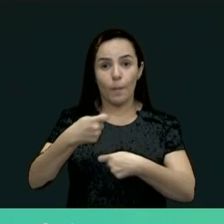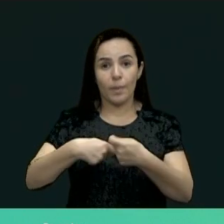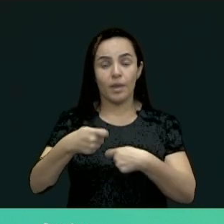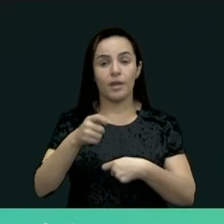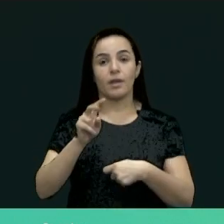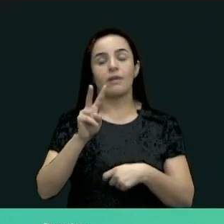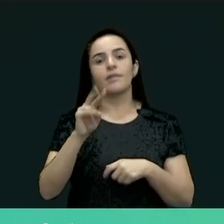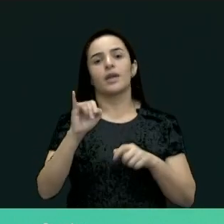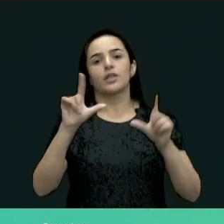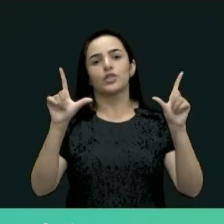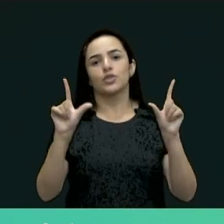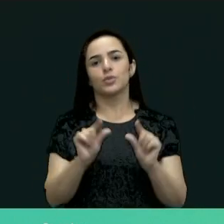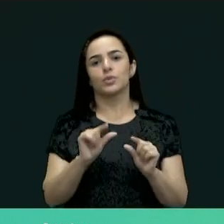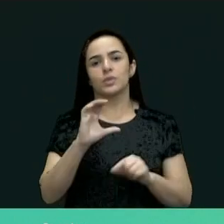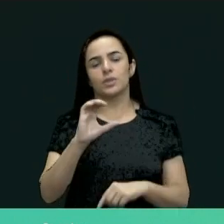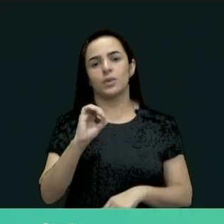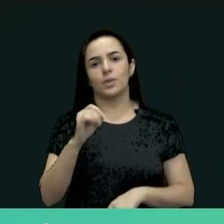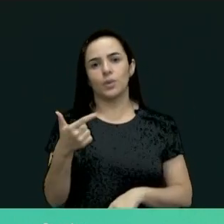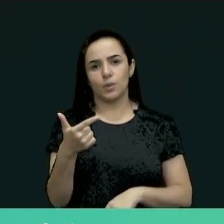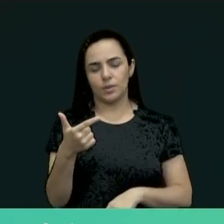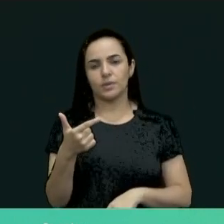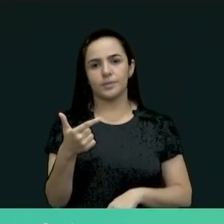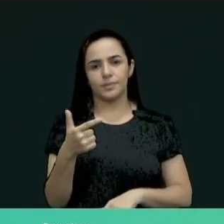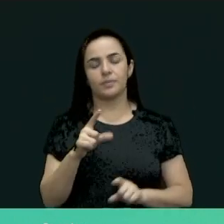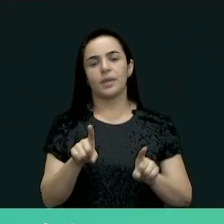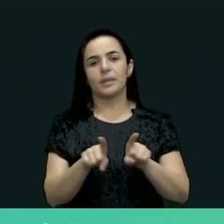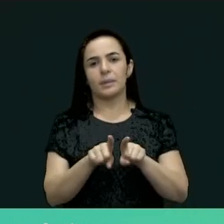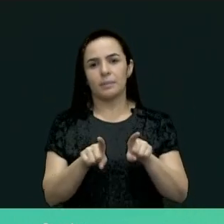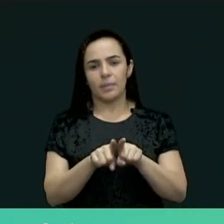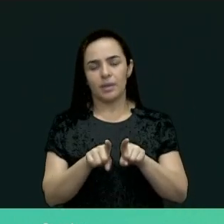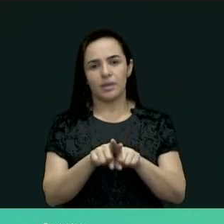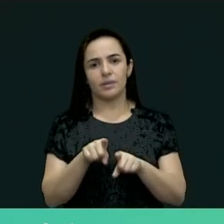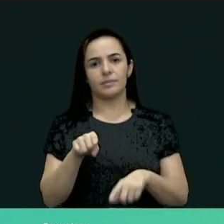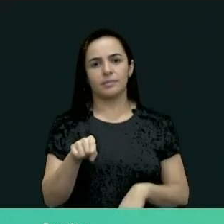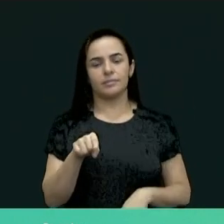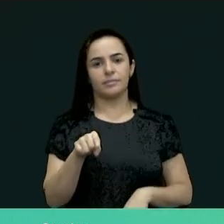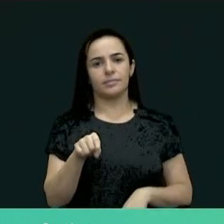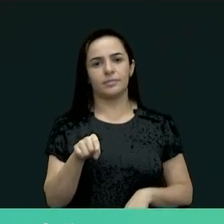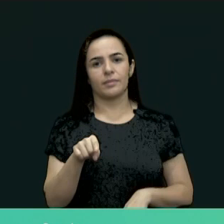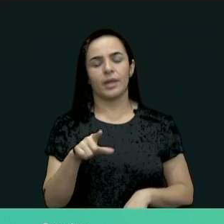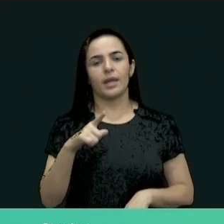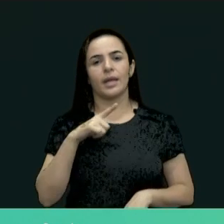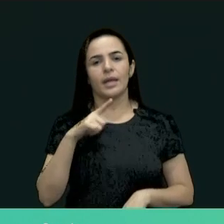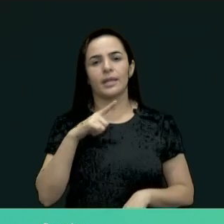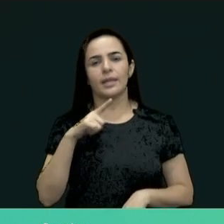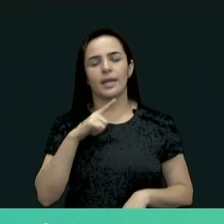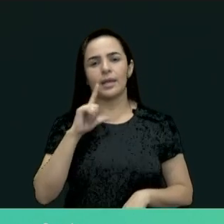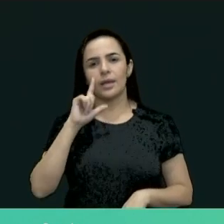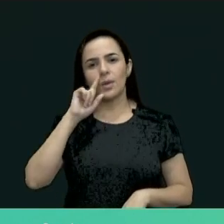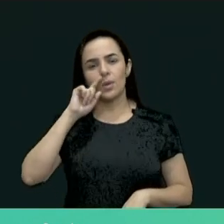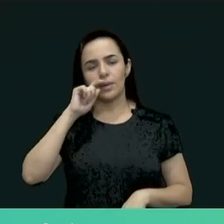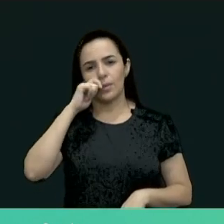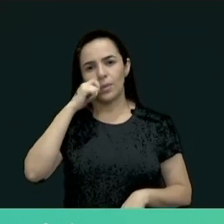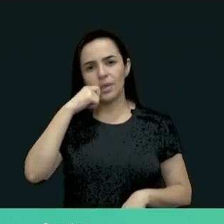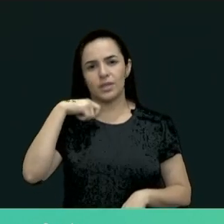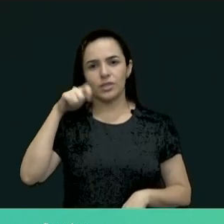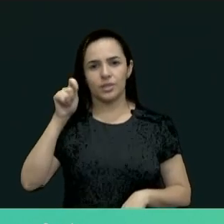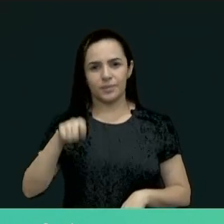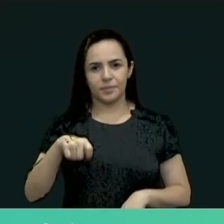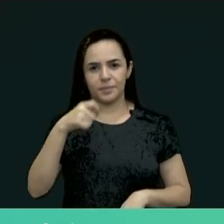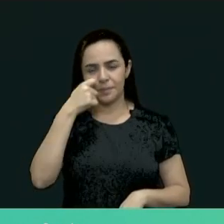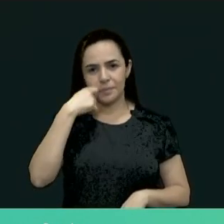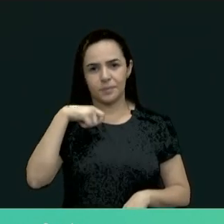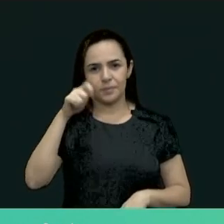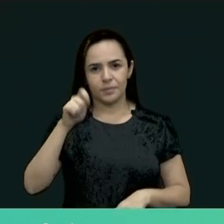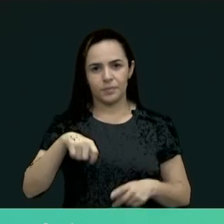energias renováveis, e mais recentemente, dado o conflito entre Ucrânia e Rússia, em que os países